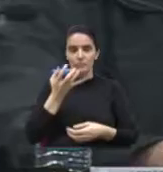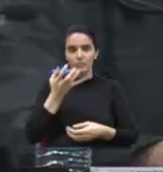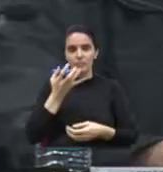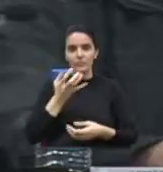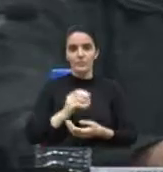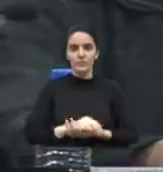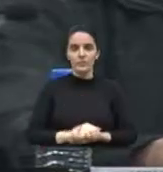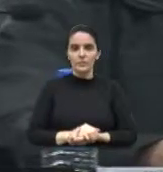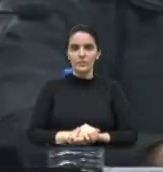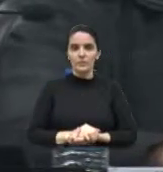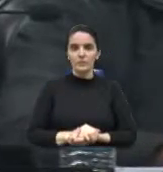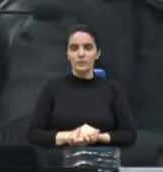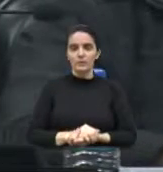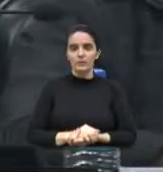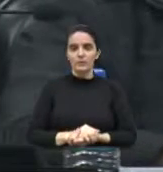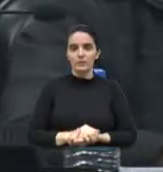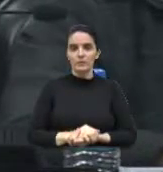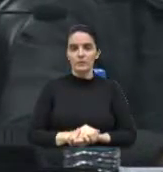registrar aqui,